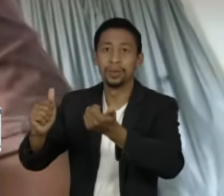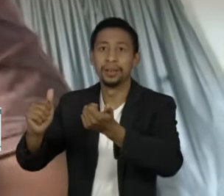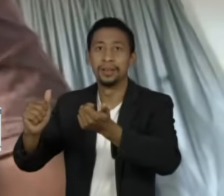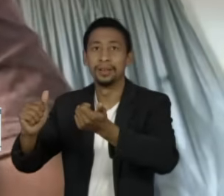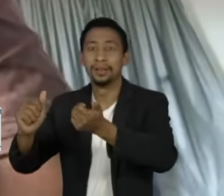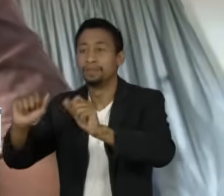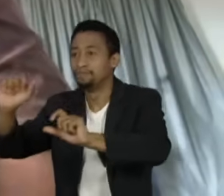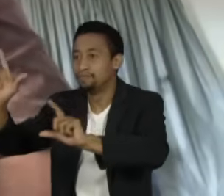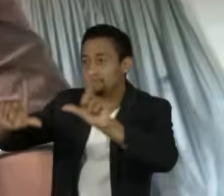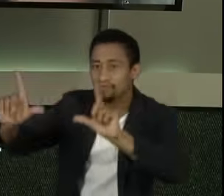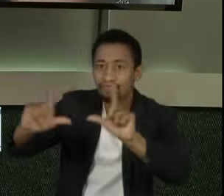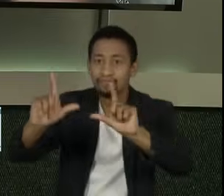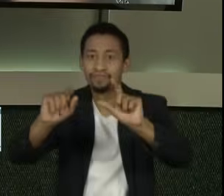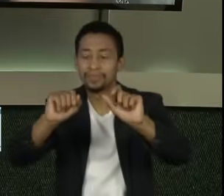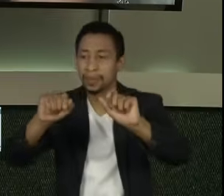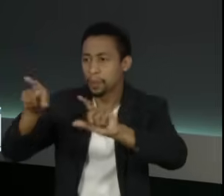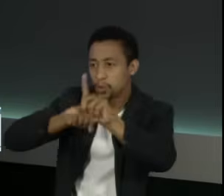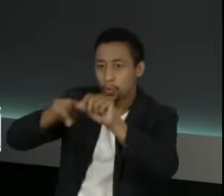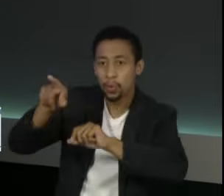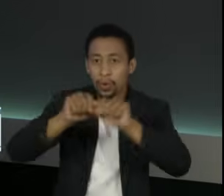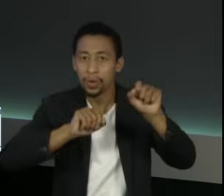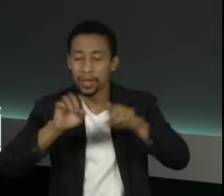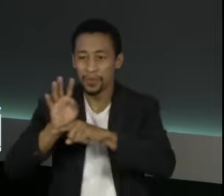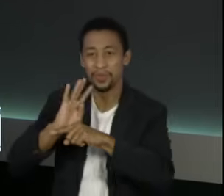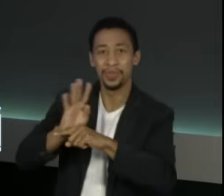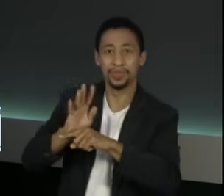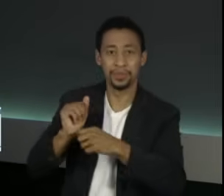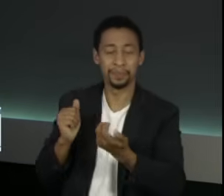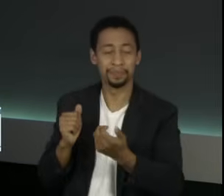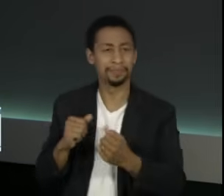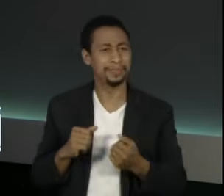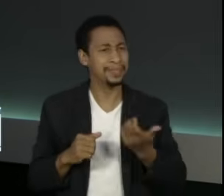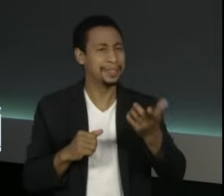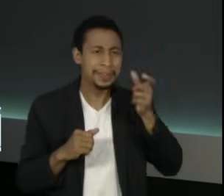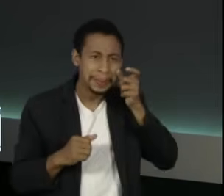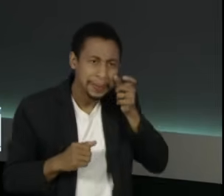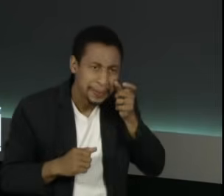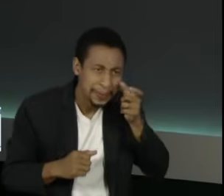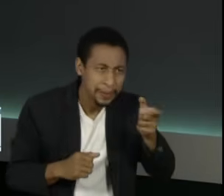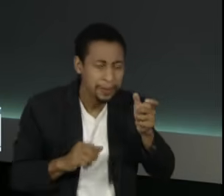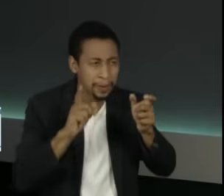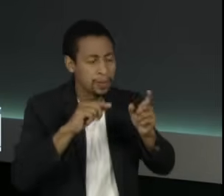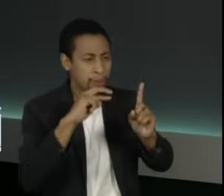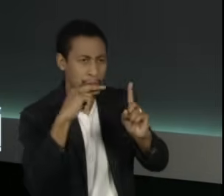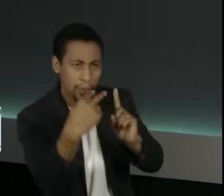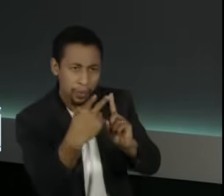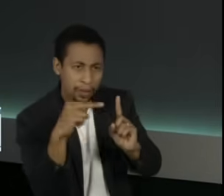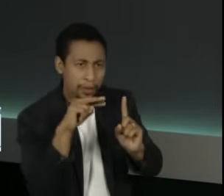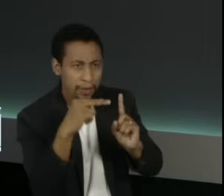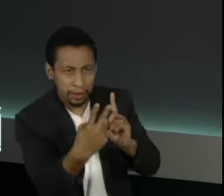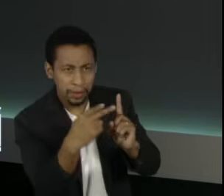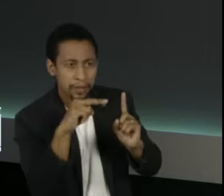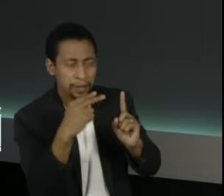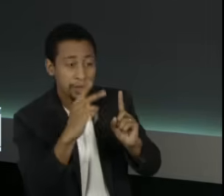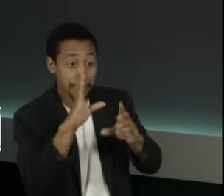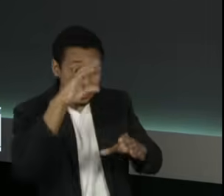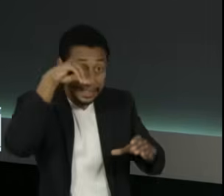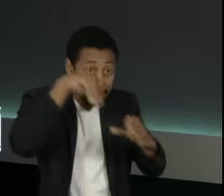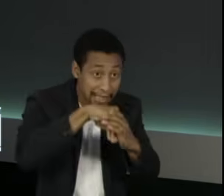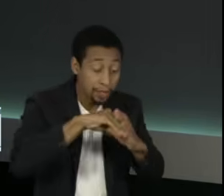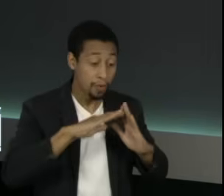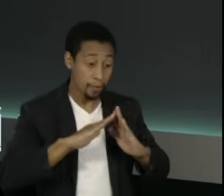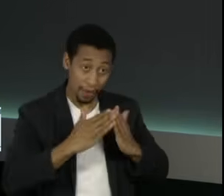registro, e eu fui um dos selecionados. E a intenção era trazer esse olhar de dentro da favela, né? De dentro